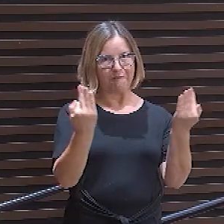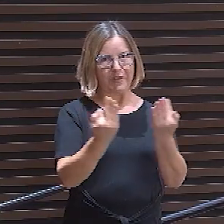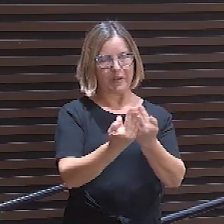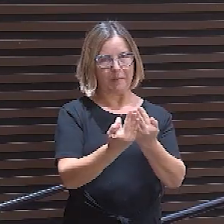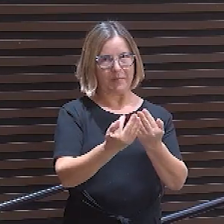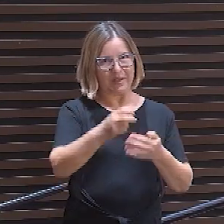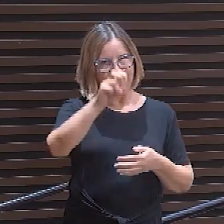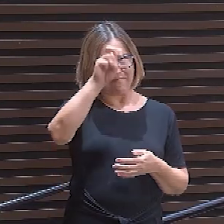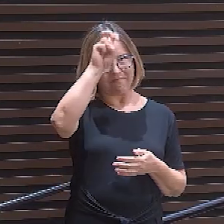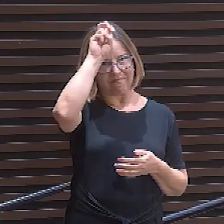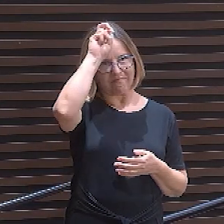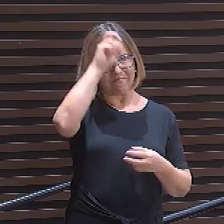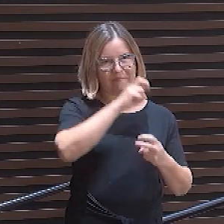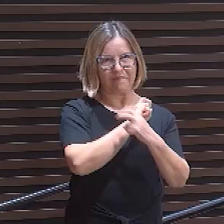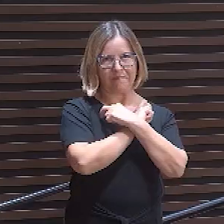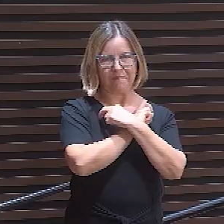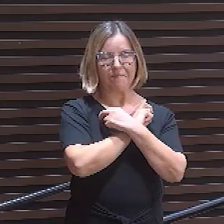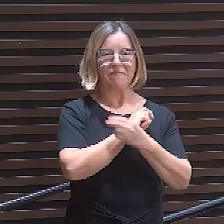o Egito,